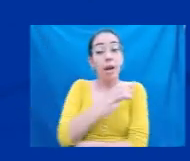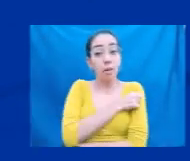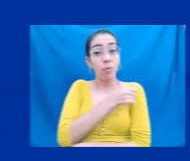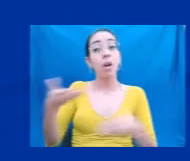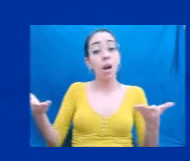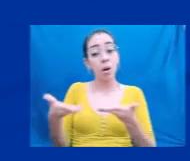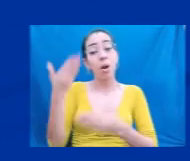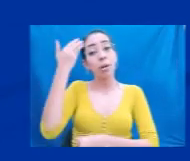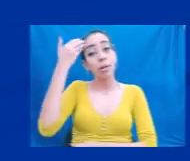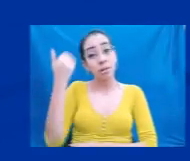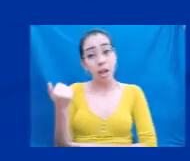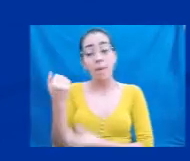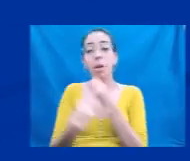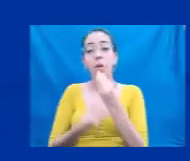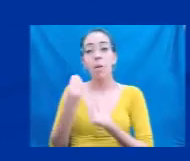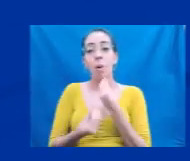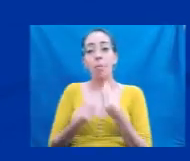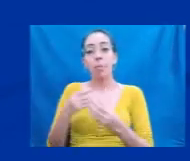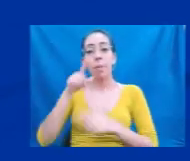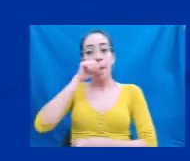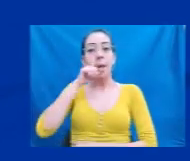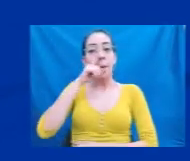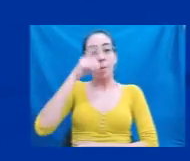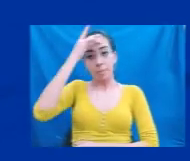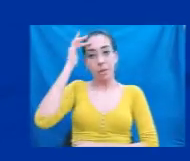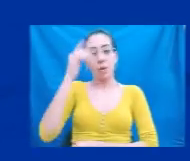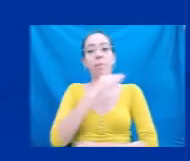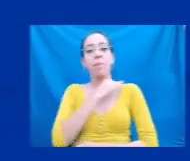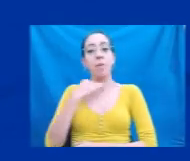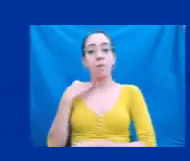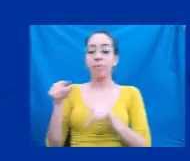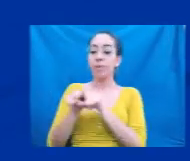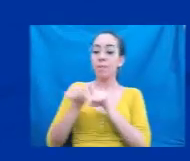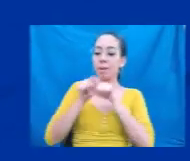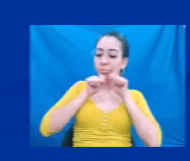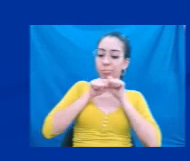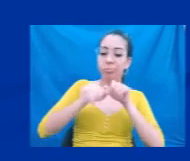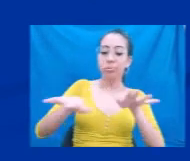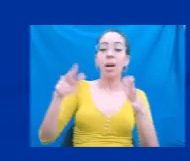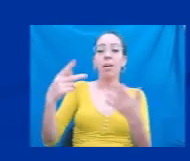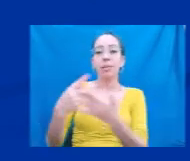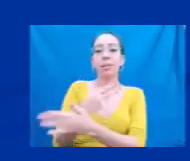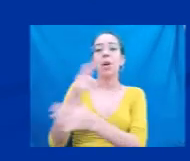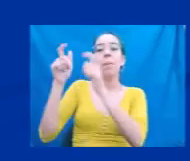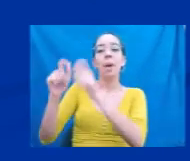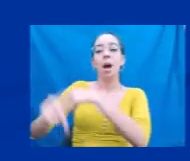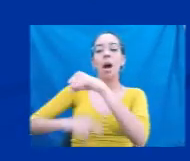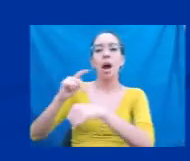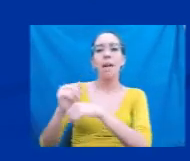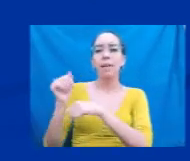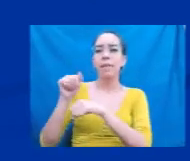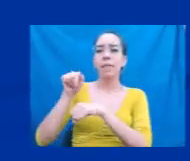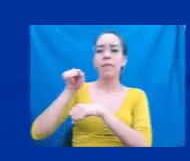né, um rastro de destruição terrível. Vocês vejam o que aconteceu nos Estados Unidos, aconteceu na França, no Reino Unido, né,